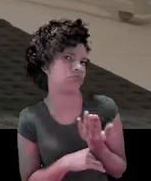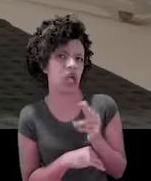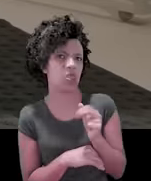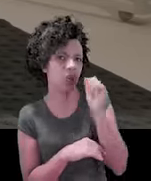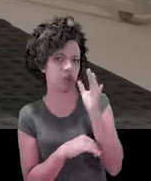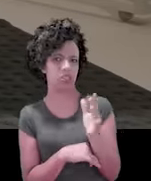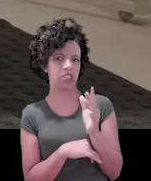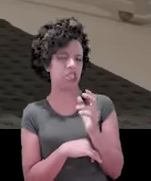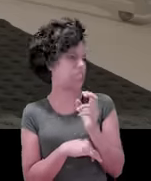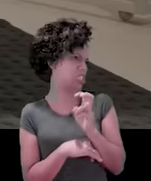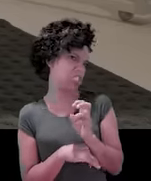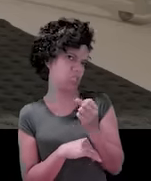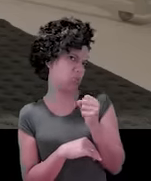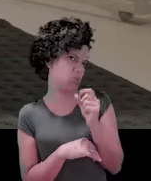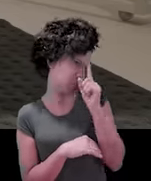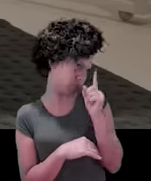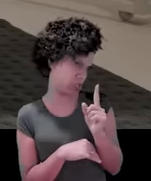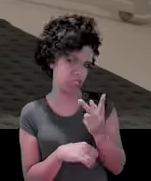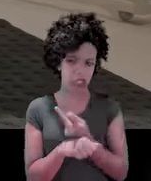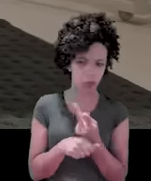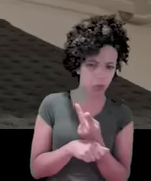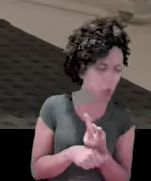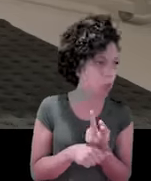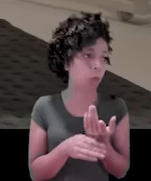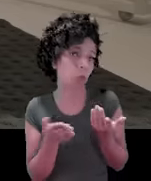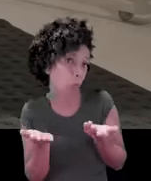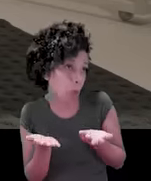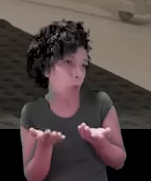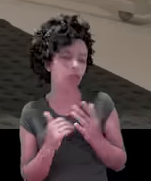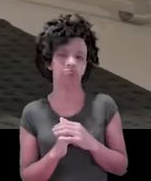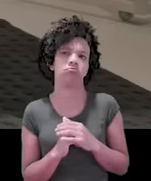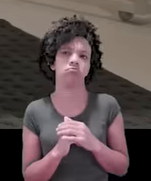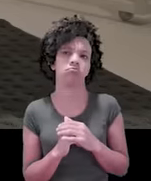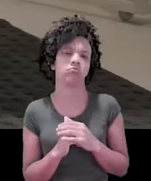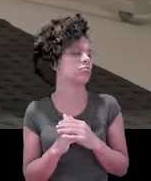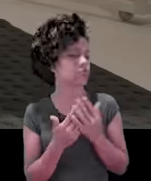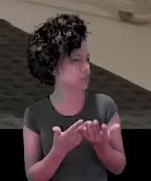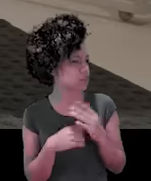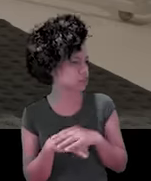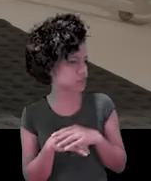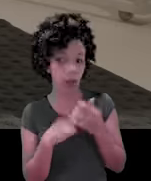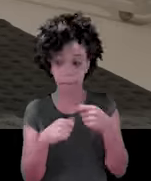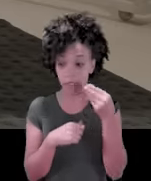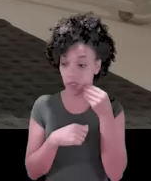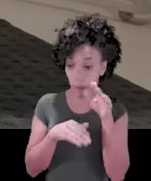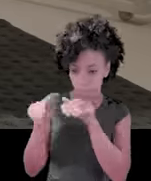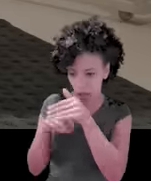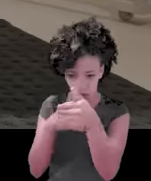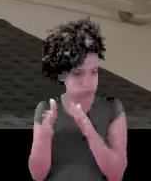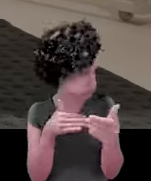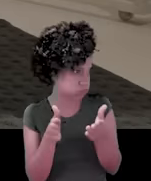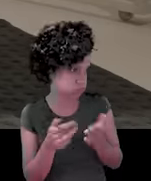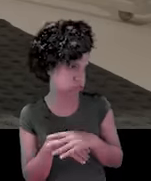imaginava 58 dias eu perdi o aumento de busca né e eu vou fazer tenta pegar uma